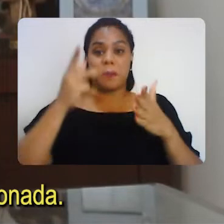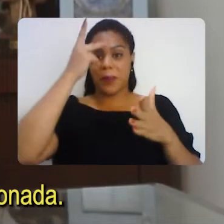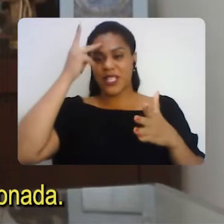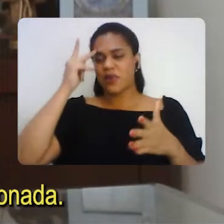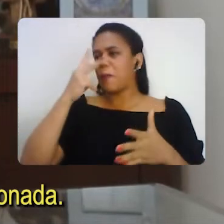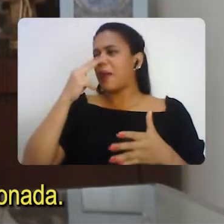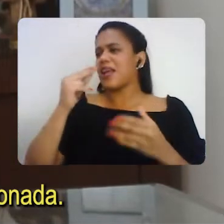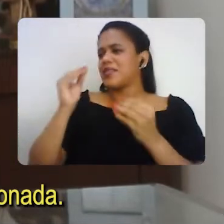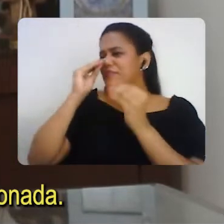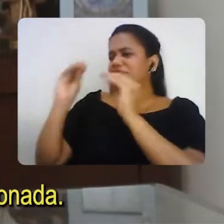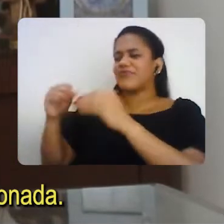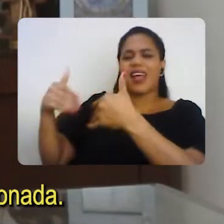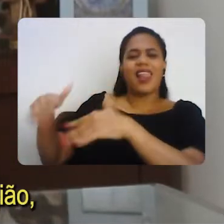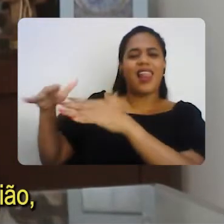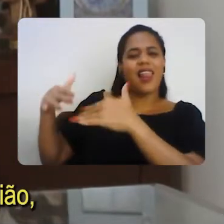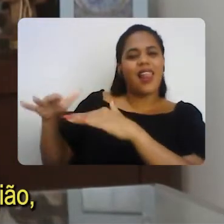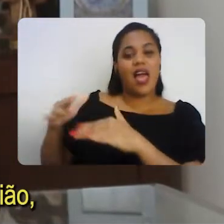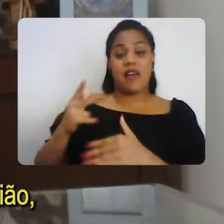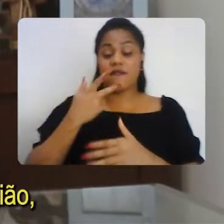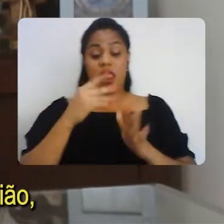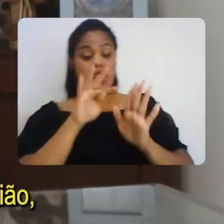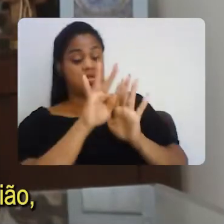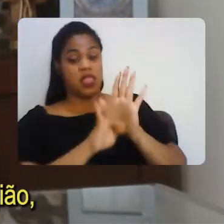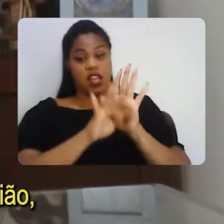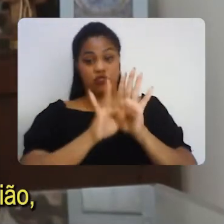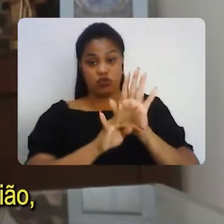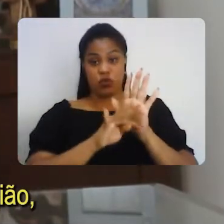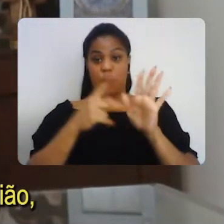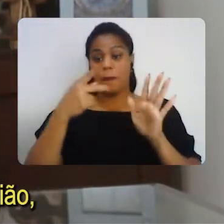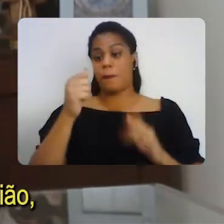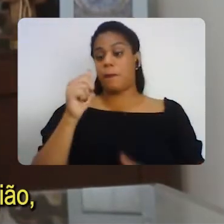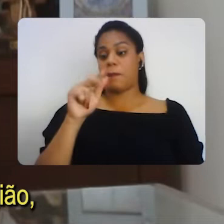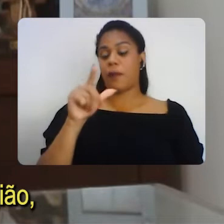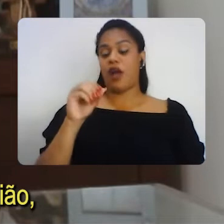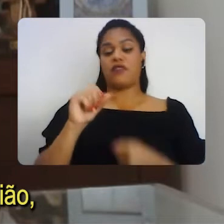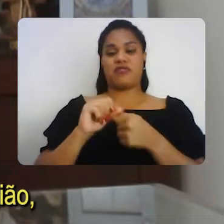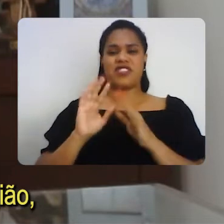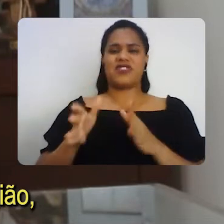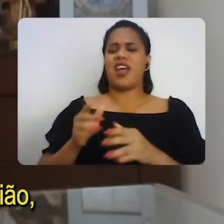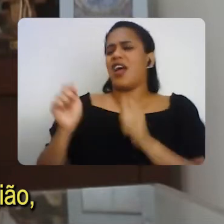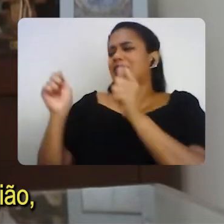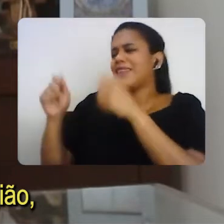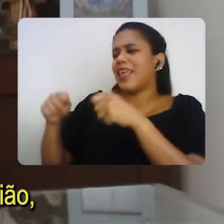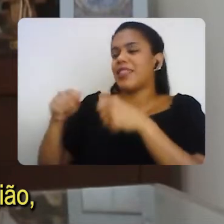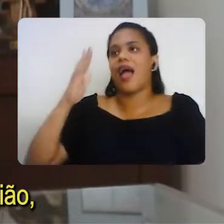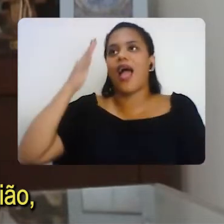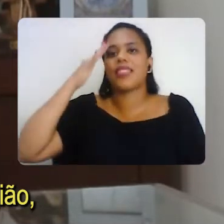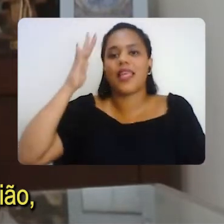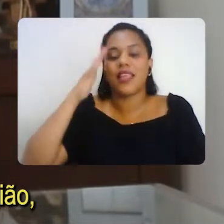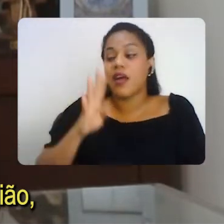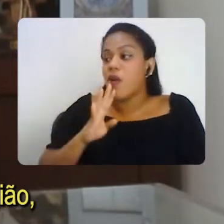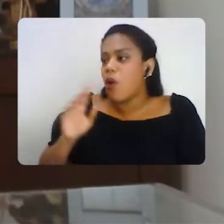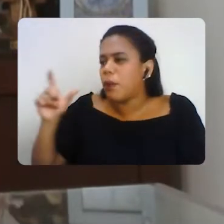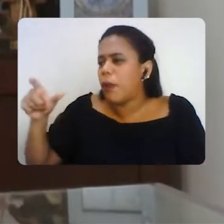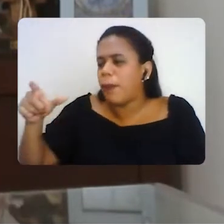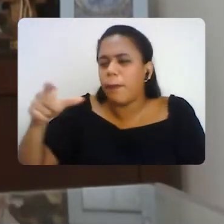aquela gente tão abandonada. Esse texto que Paulo fez foi possível porque ele conhece muito a região.